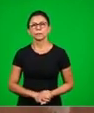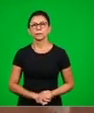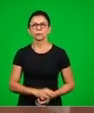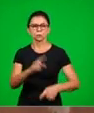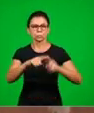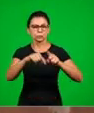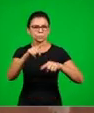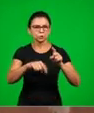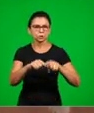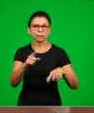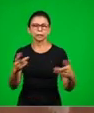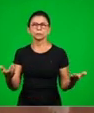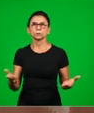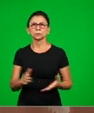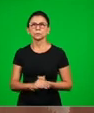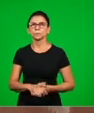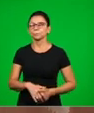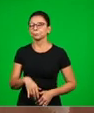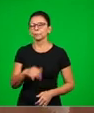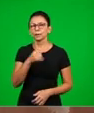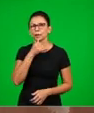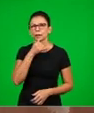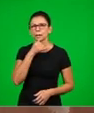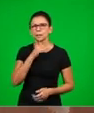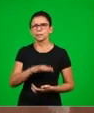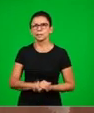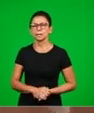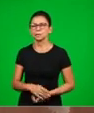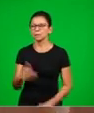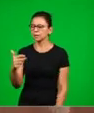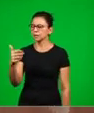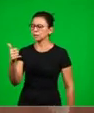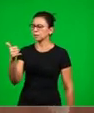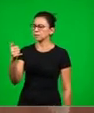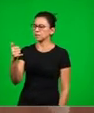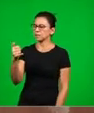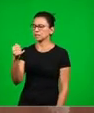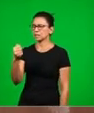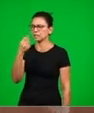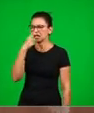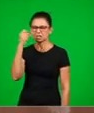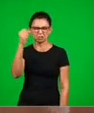objetos. Pegou aqui, joga isso fora porque queimou a válvula aqui.